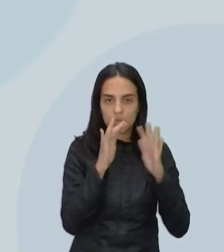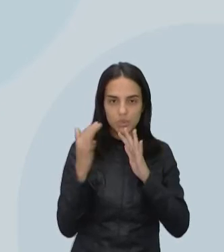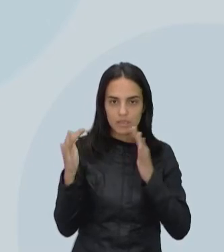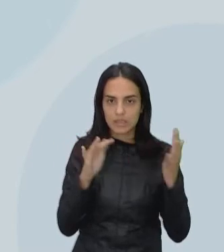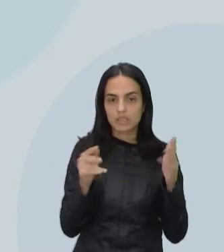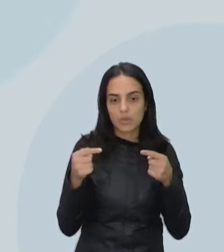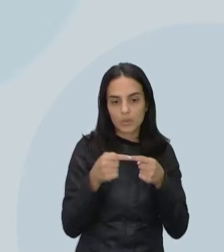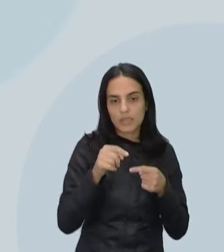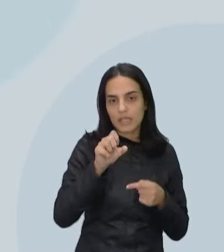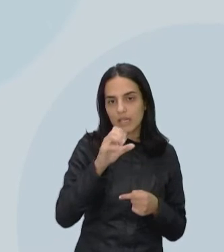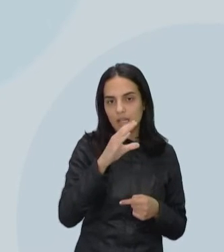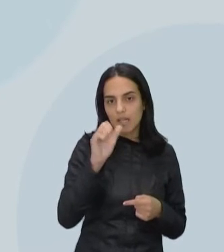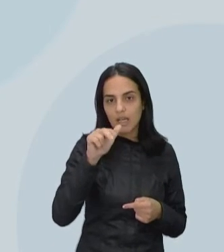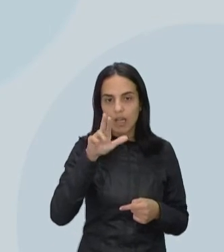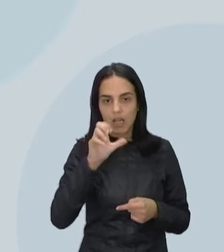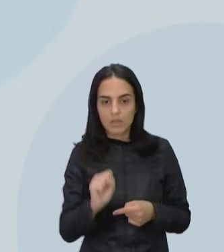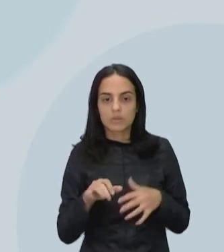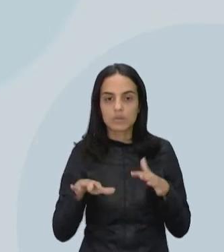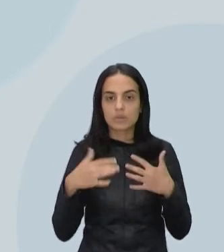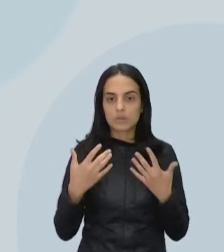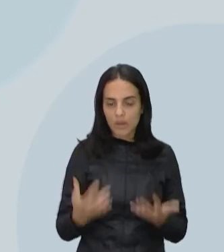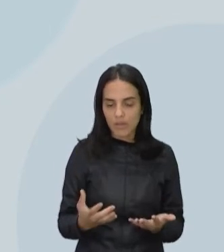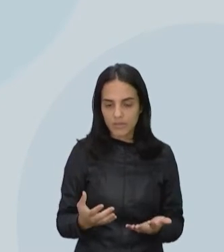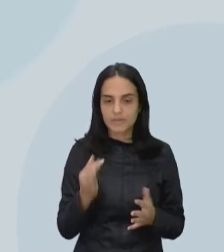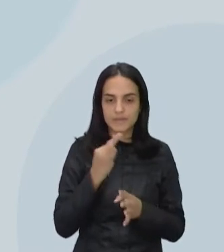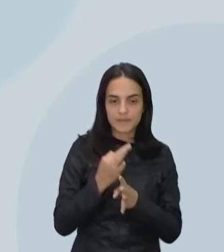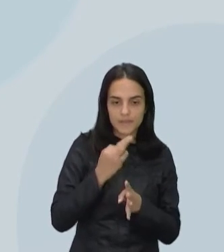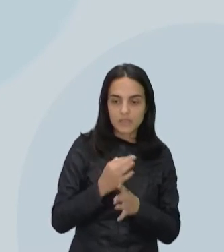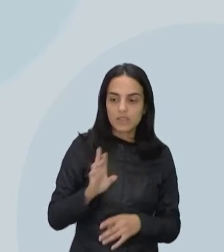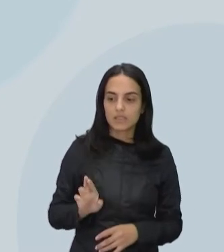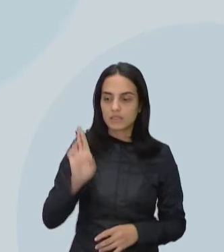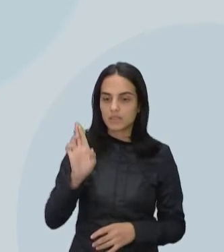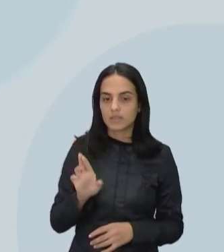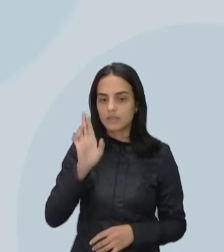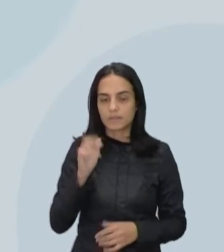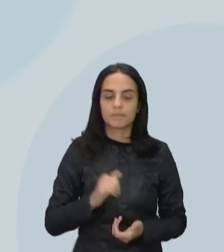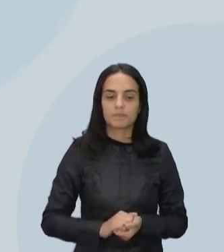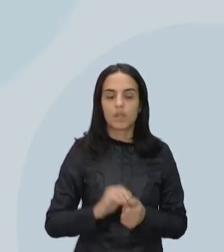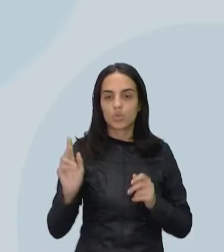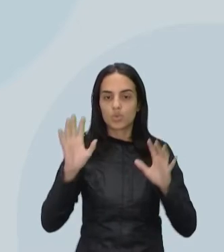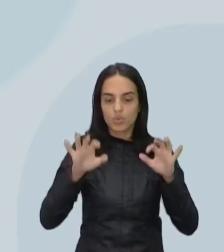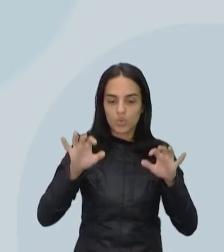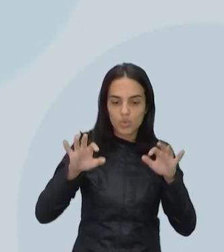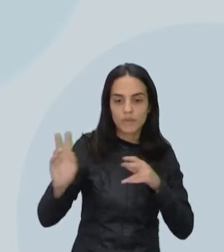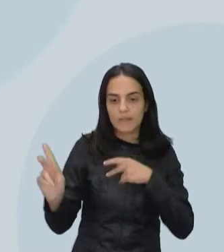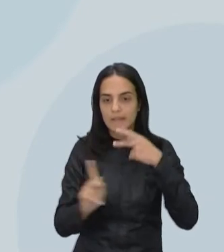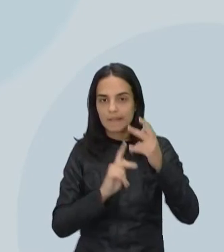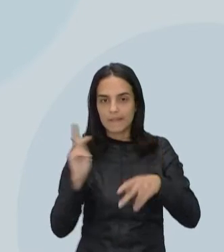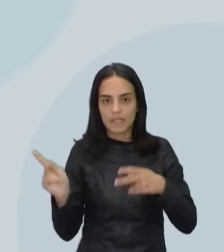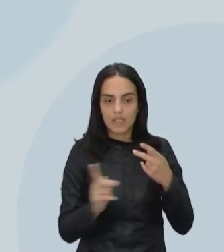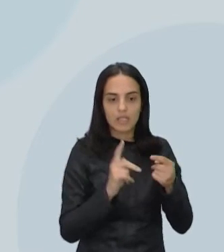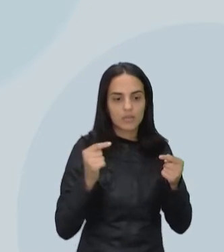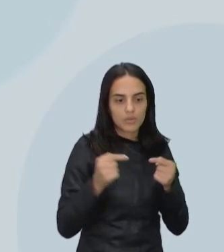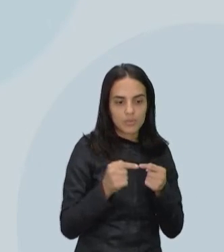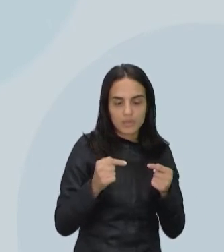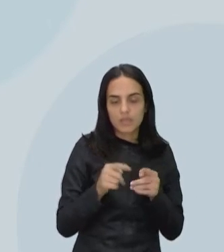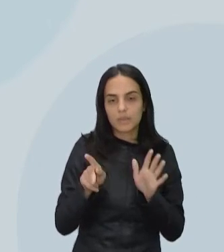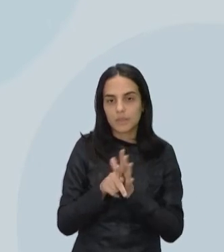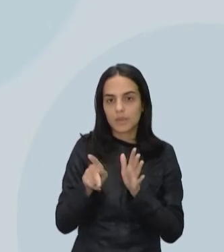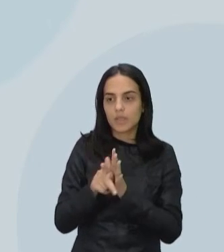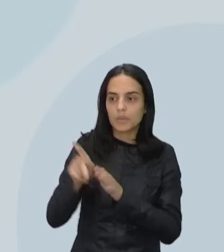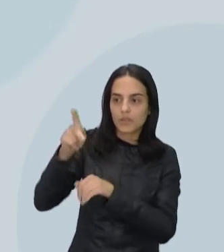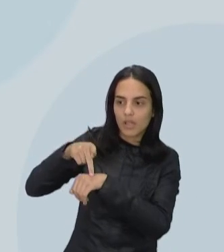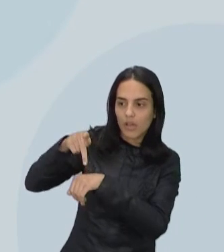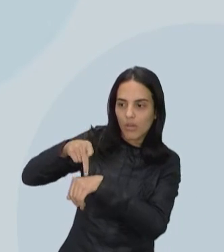certo? Muito bem, então quais fenômenos físicos são responsáveis? Desagregação, chuva, vento, certo? Que estão presentes nas rochas. Depois nós